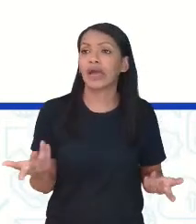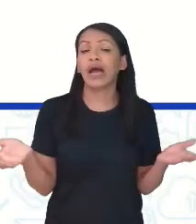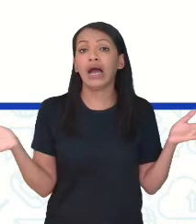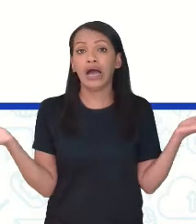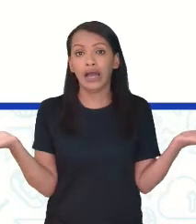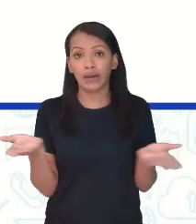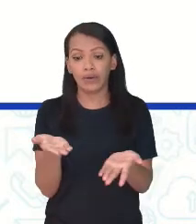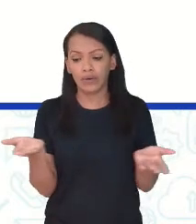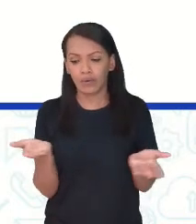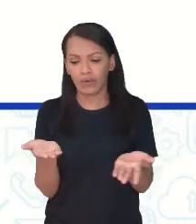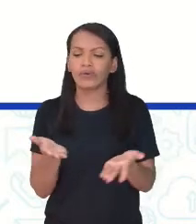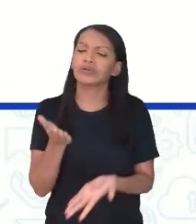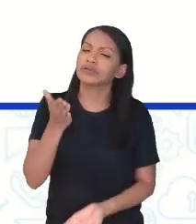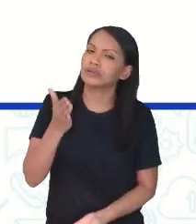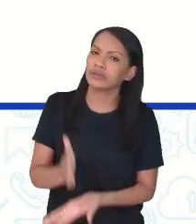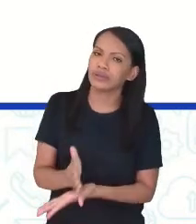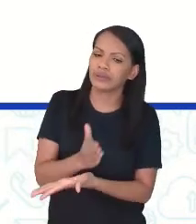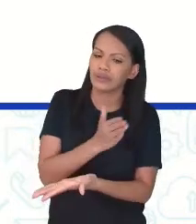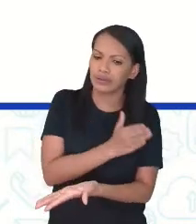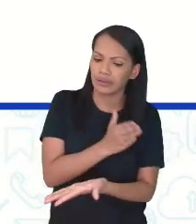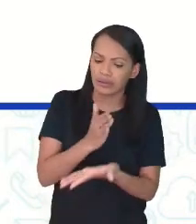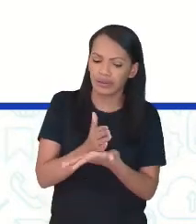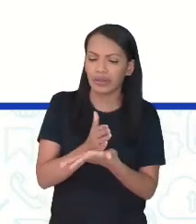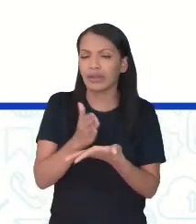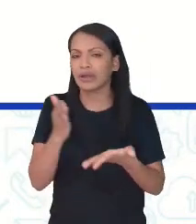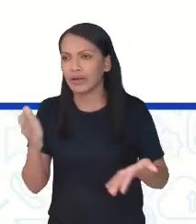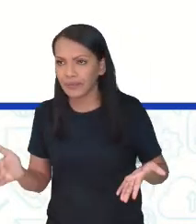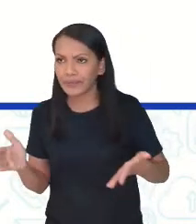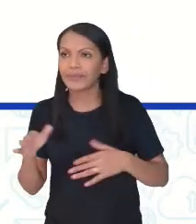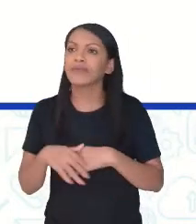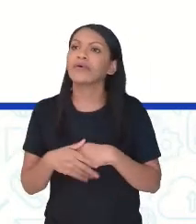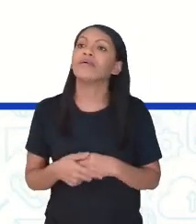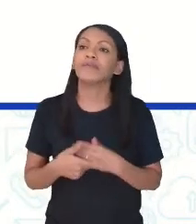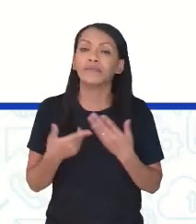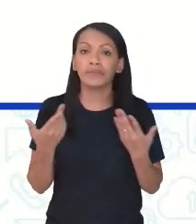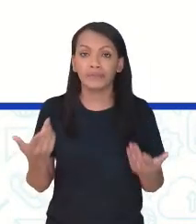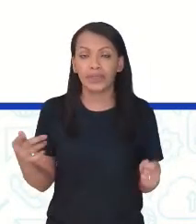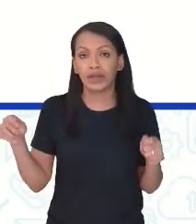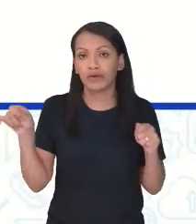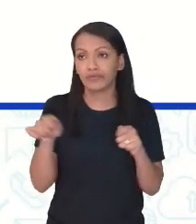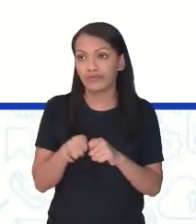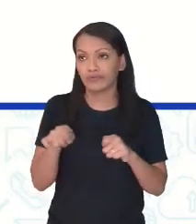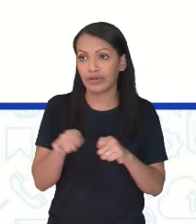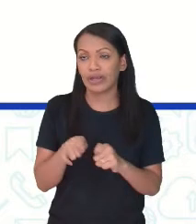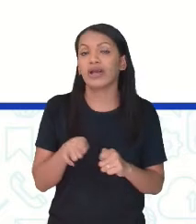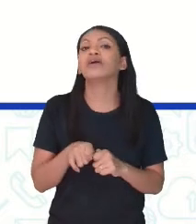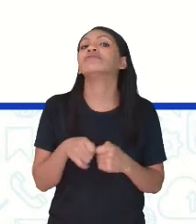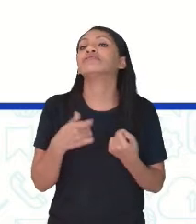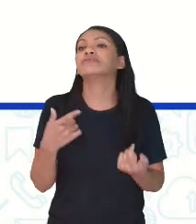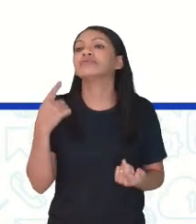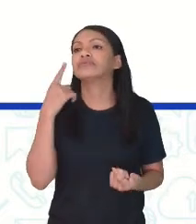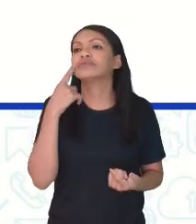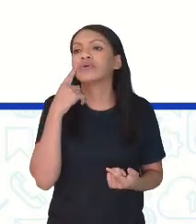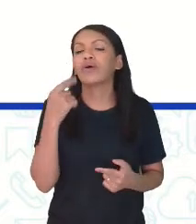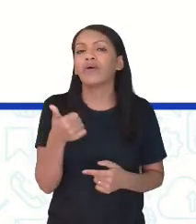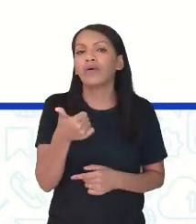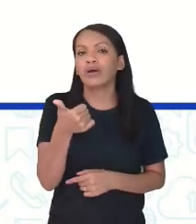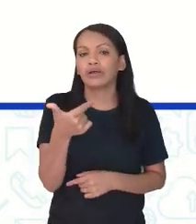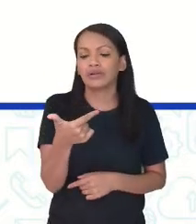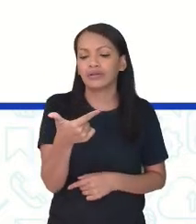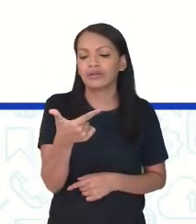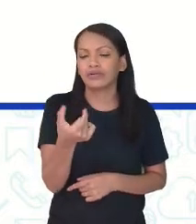igualmente, tanto para a Júlia quanto para o Luiz. E quando eu faço essa divisão, eu encontro como resposta o